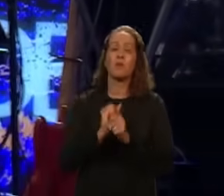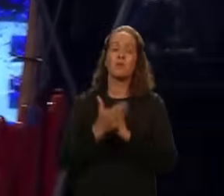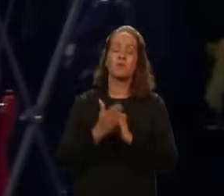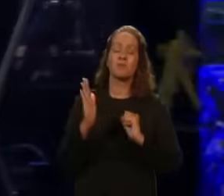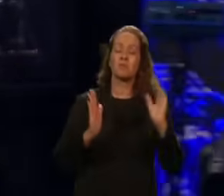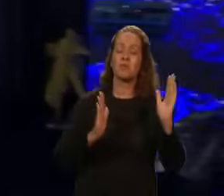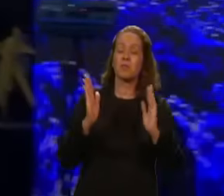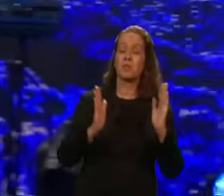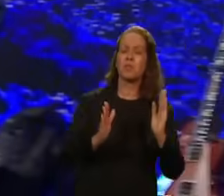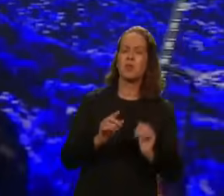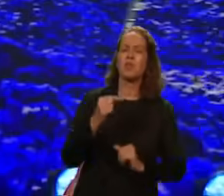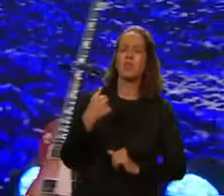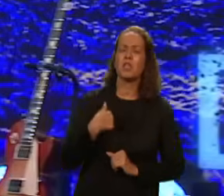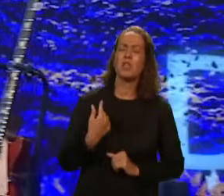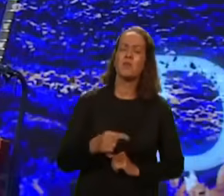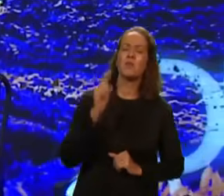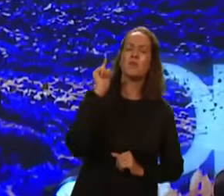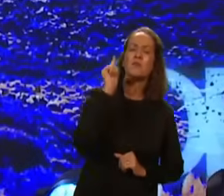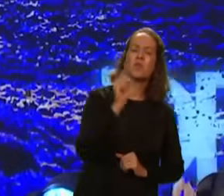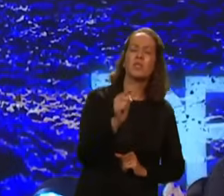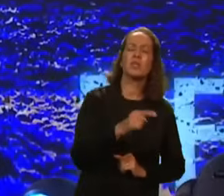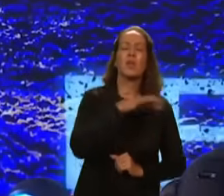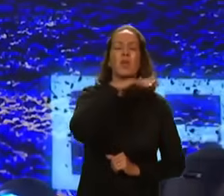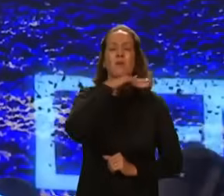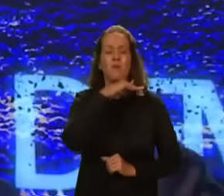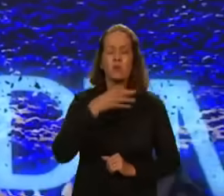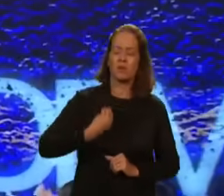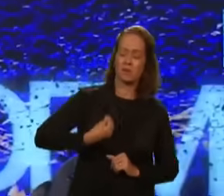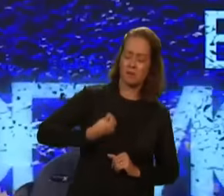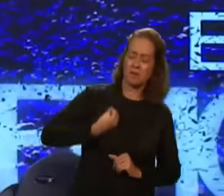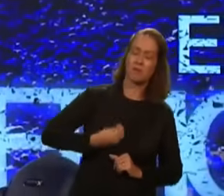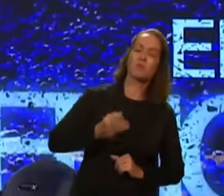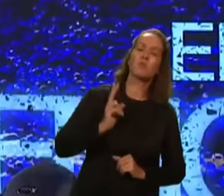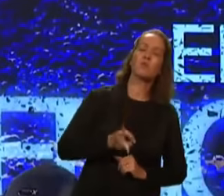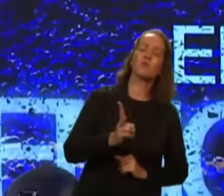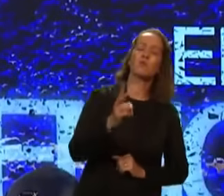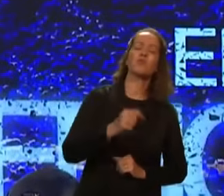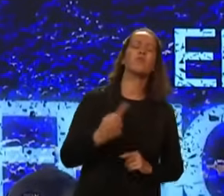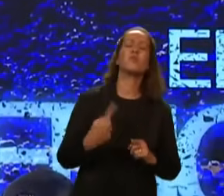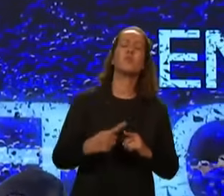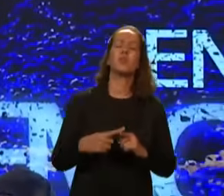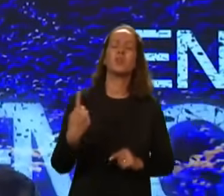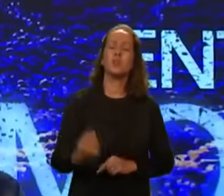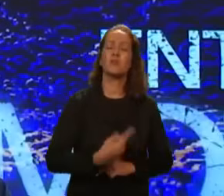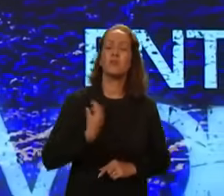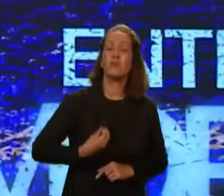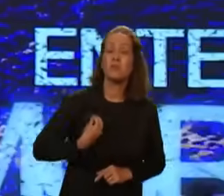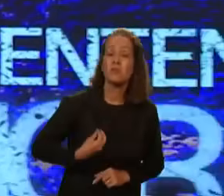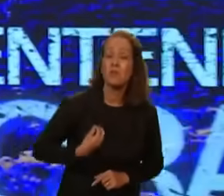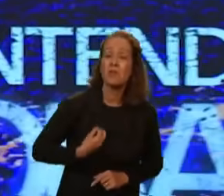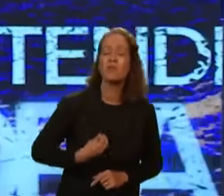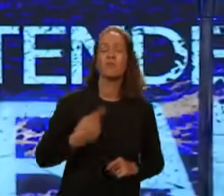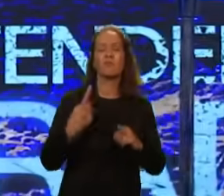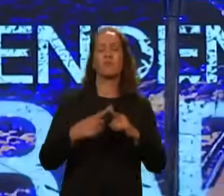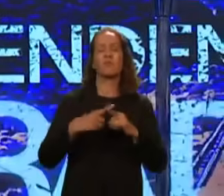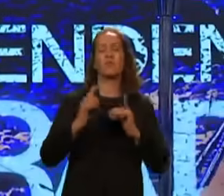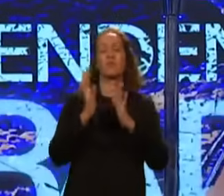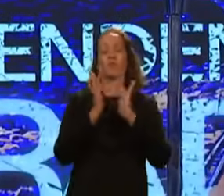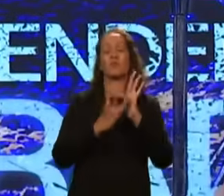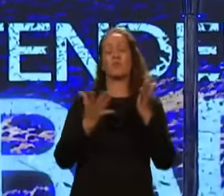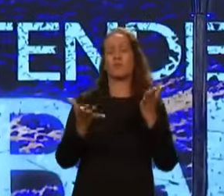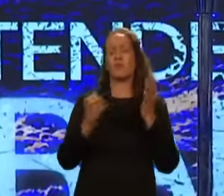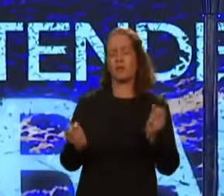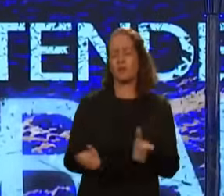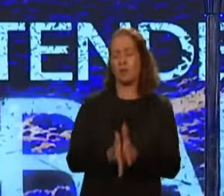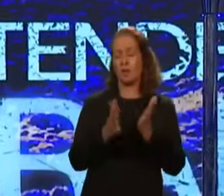você, porqueira, estamos vivos aqui. Sabe por que nós estamos vivos? Porque Ele não quer só fazer um milagre em nós, Ele